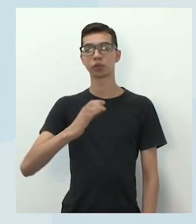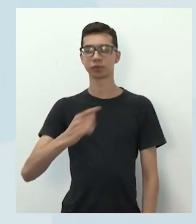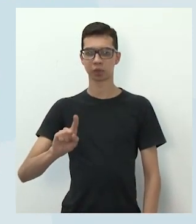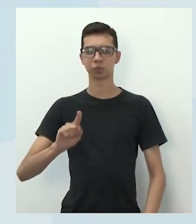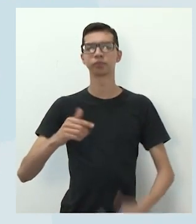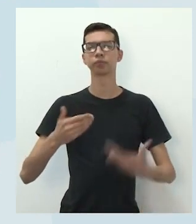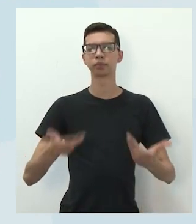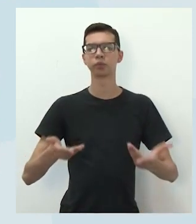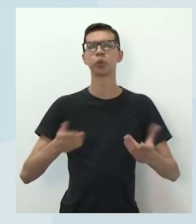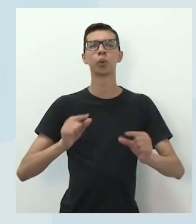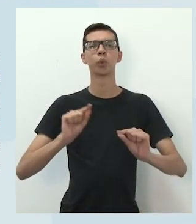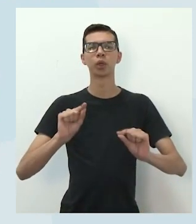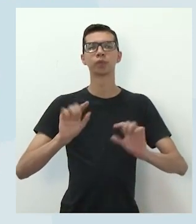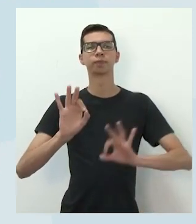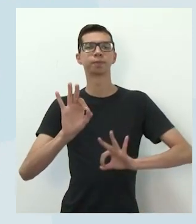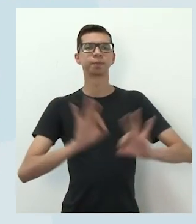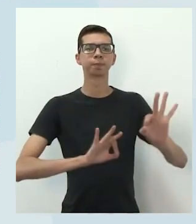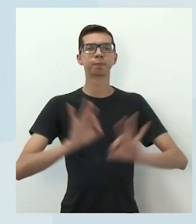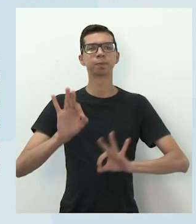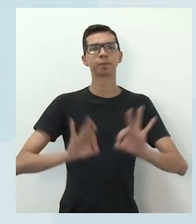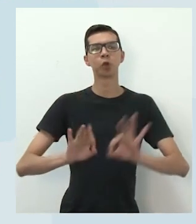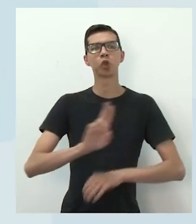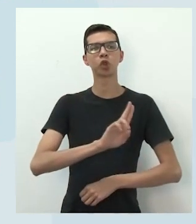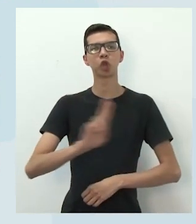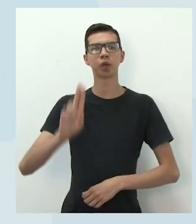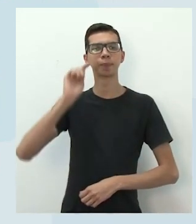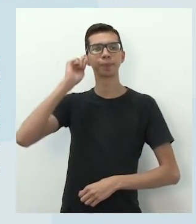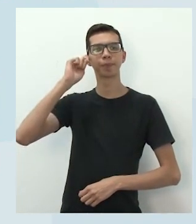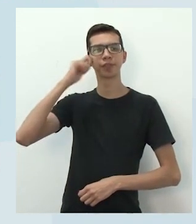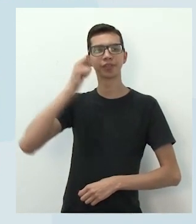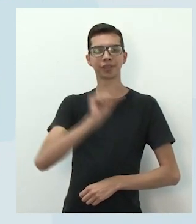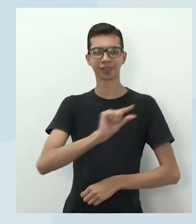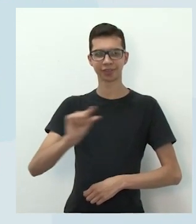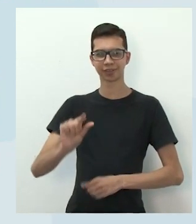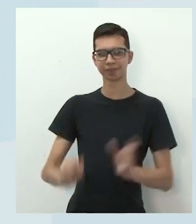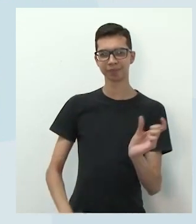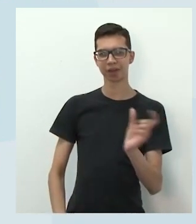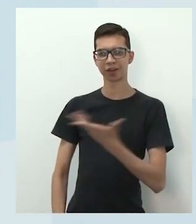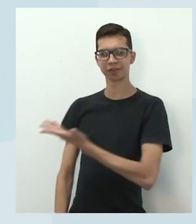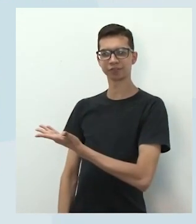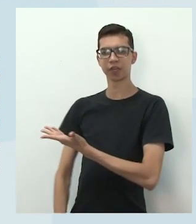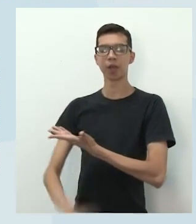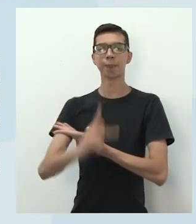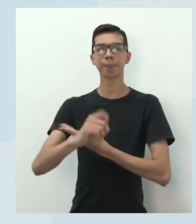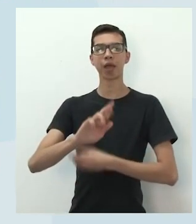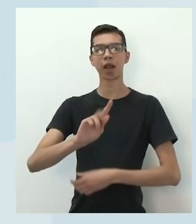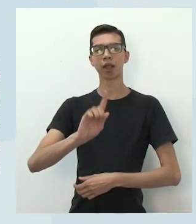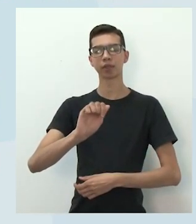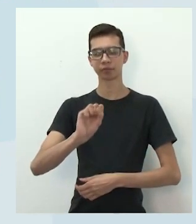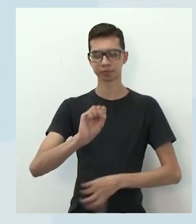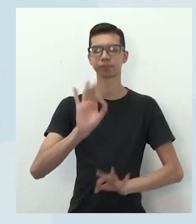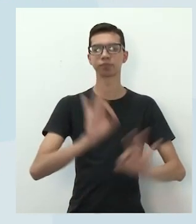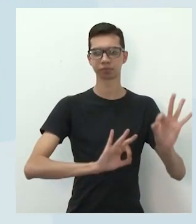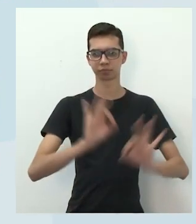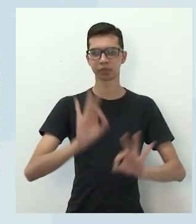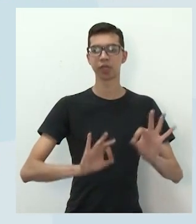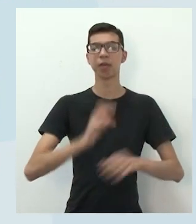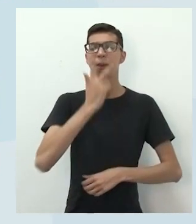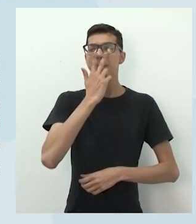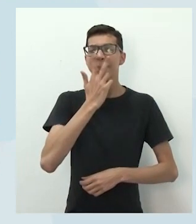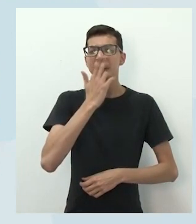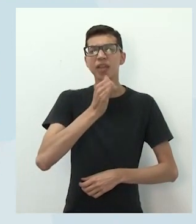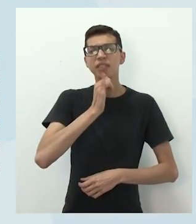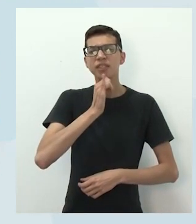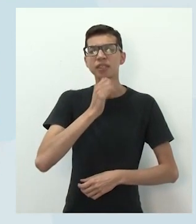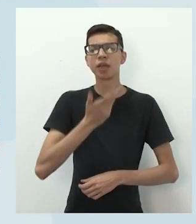inseriam magicamente novos elementos em cena, como se surgissem do nada, ou utilizando os efeitos da incrustação, como se causasse a impressão de